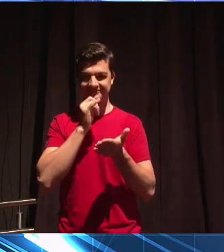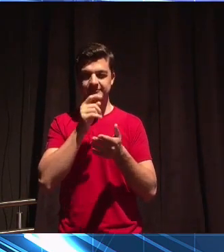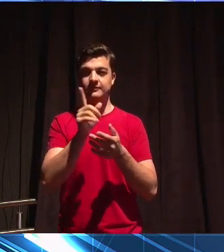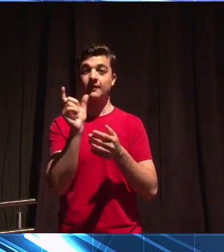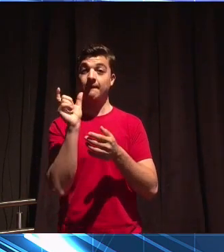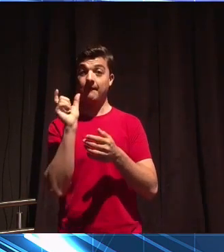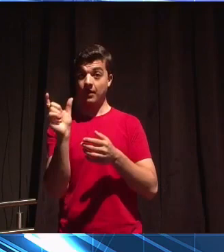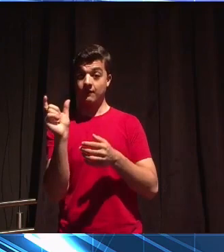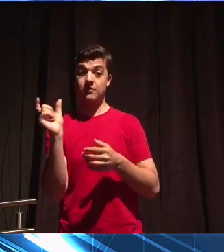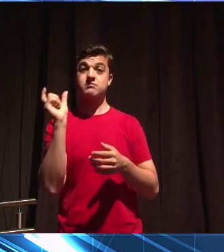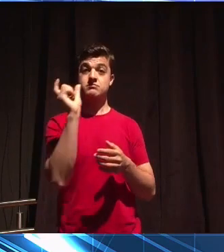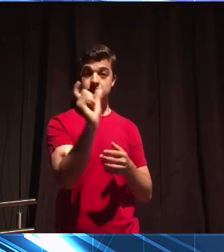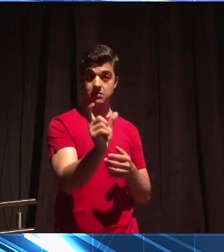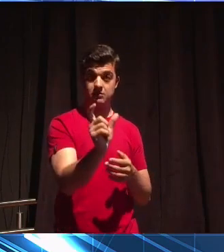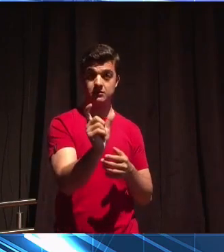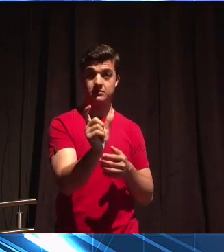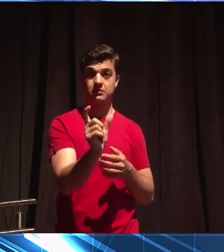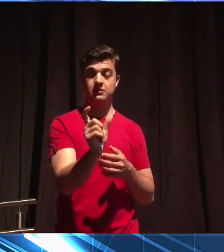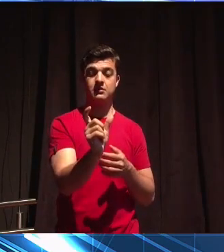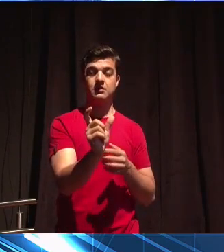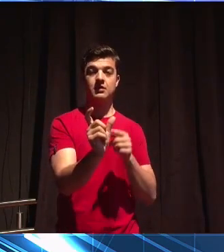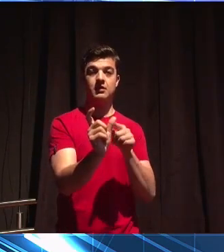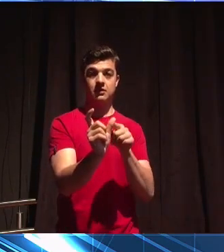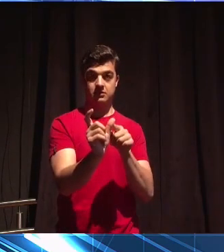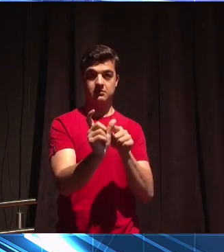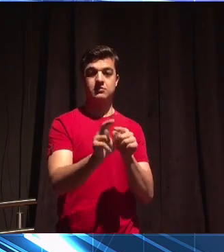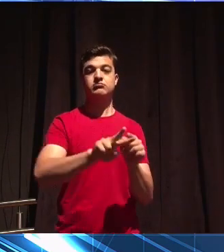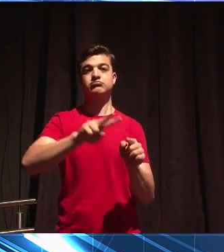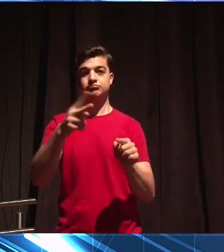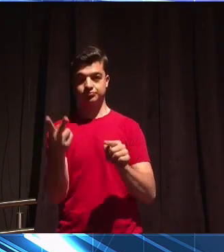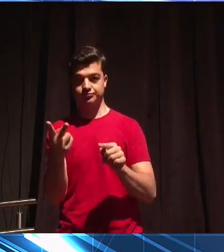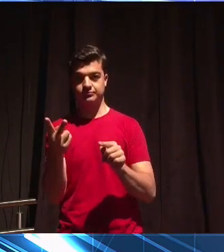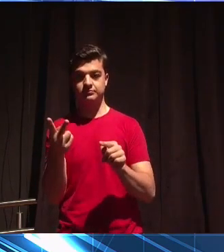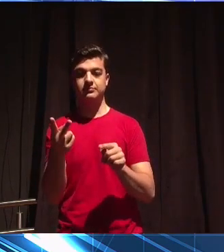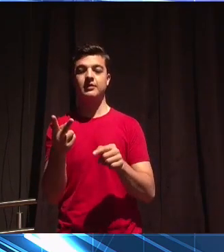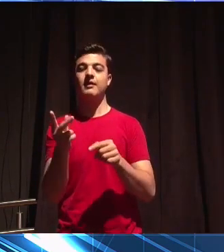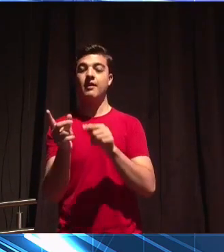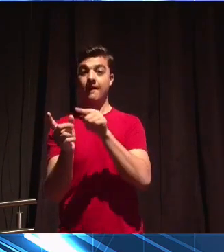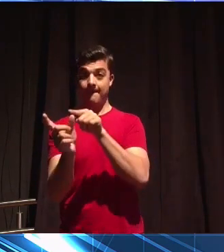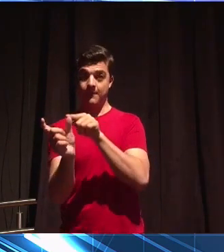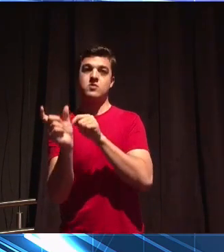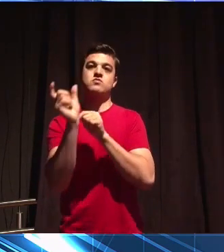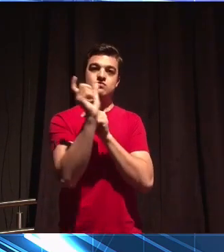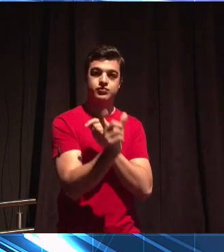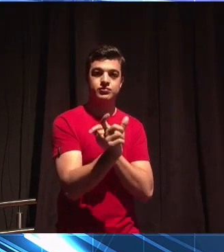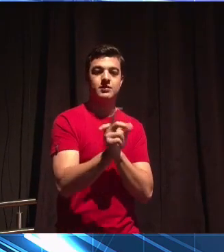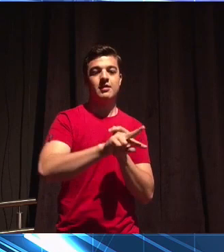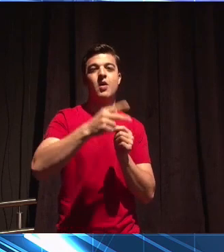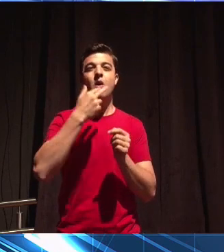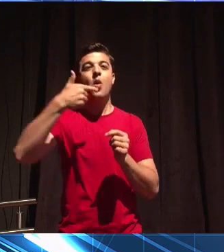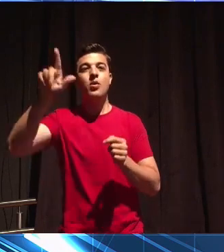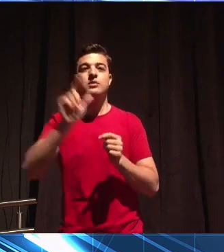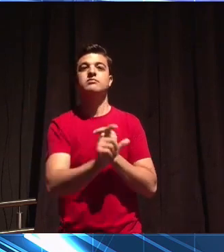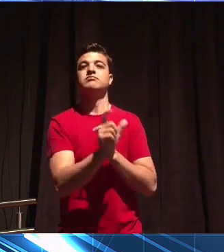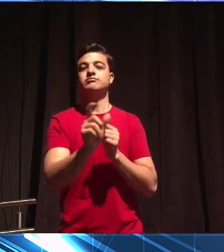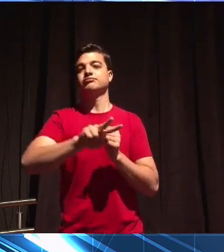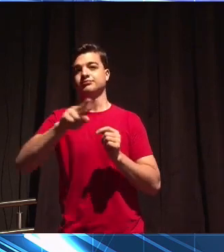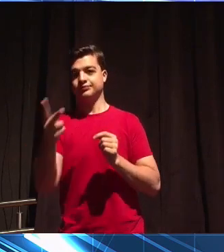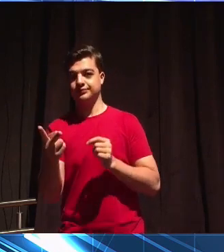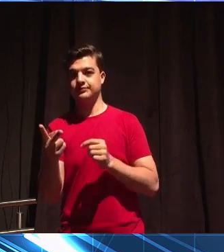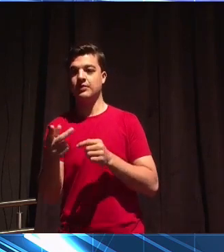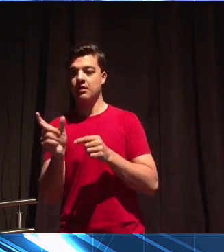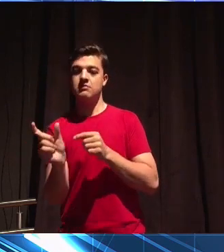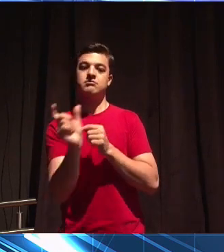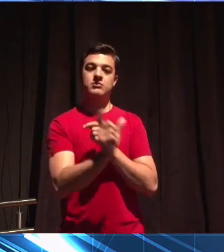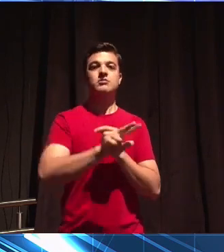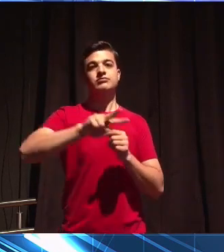que uma palavra virasse outra pelo excesso de uso. Cara, a gente faz modelagem de ameaça no nosso dia a dia? A gente não faz. Raramente a gente olha